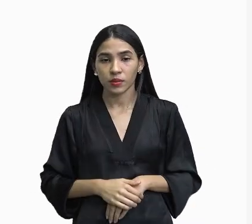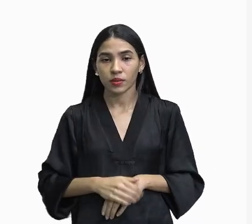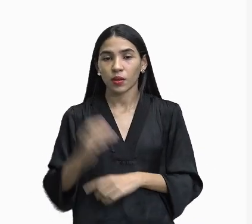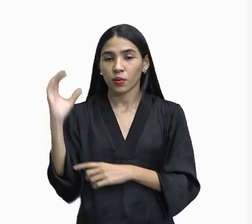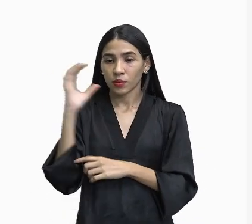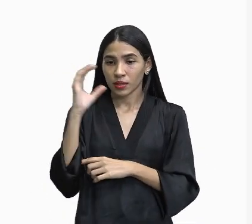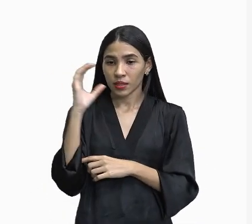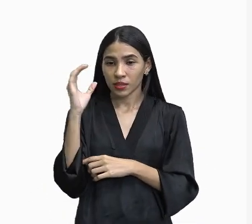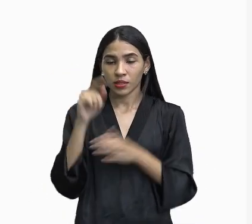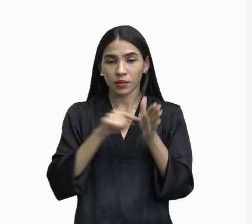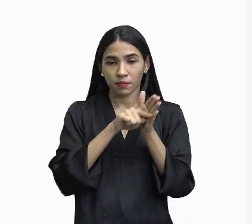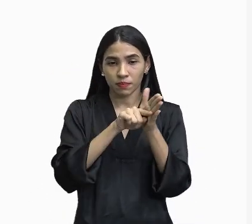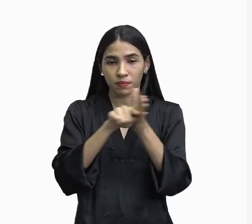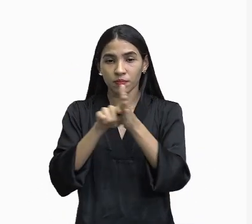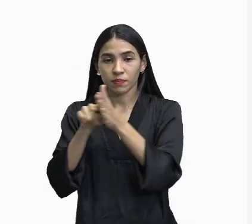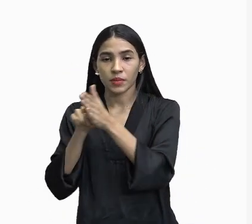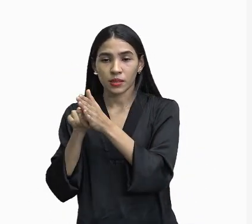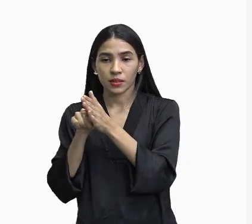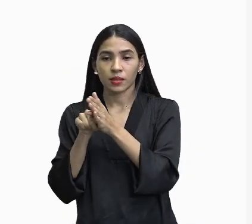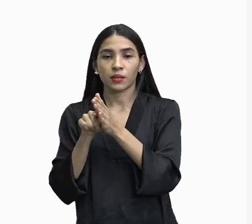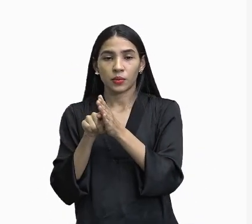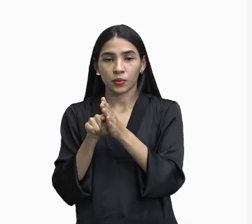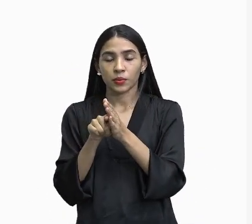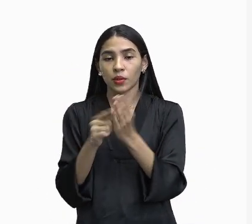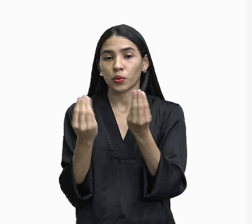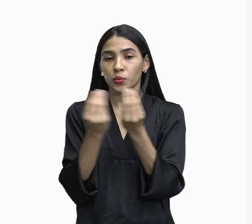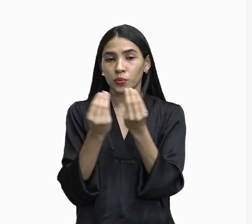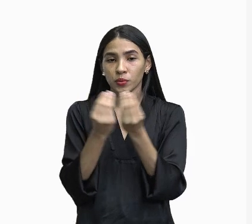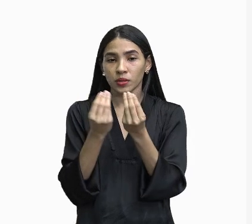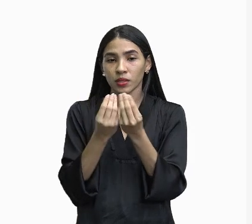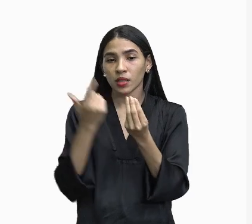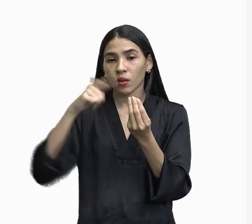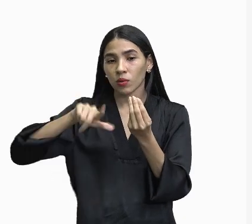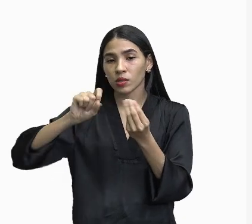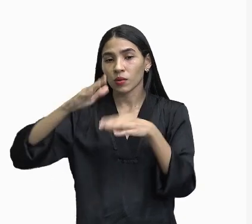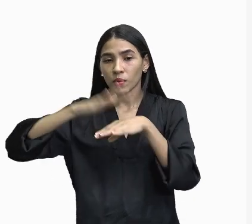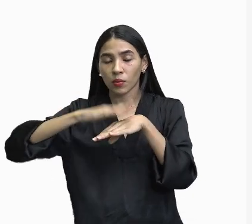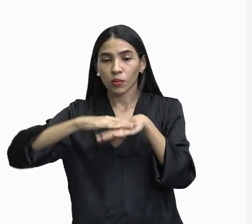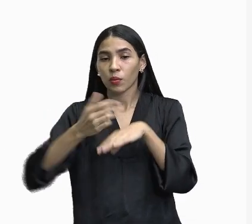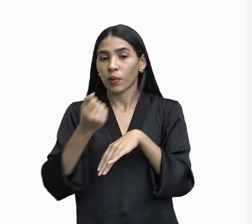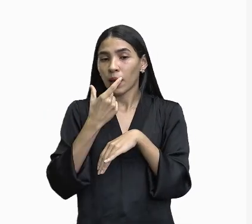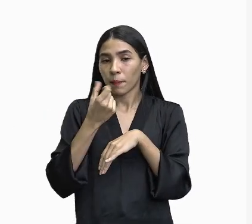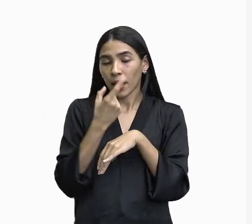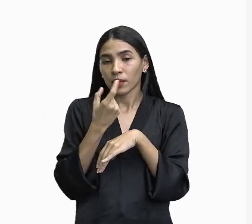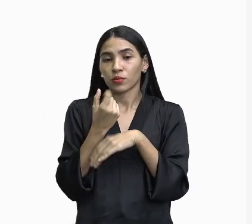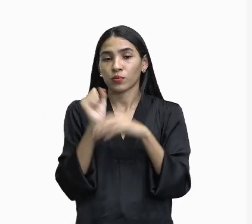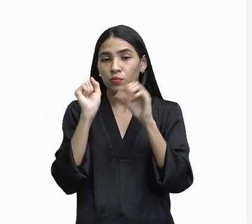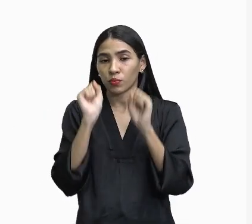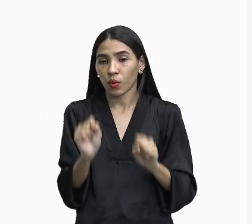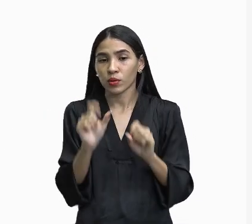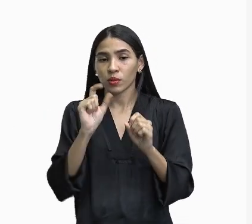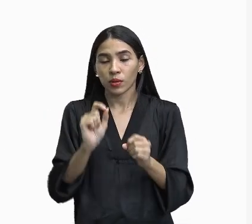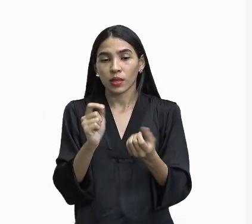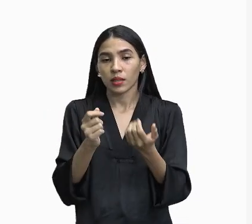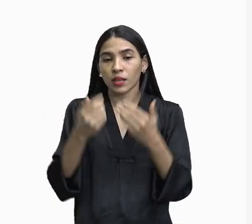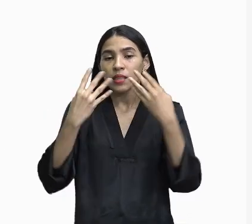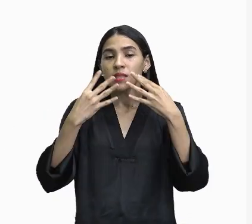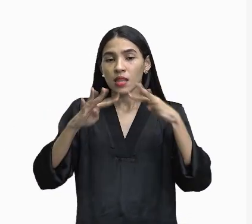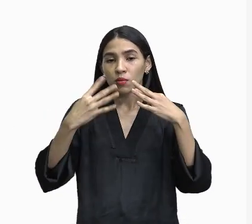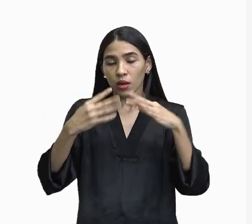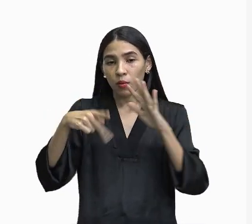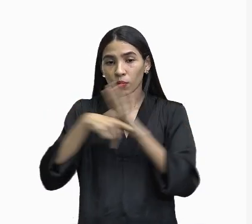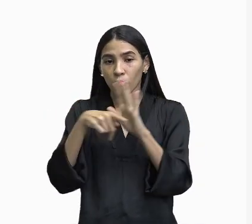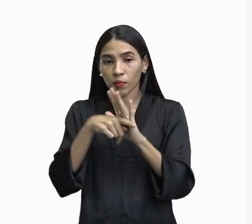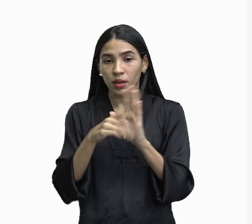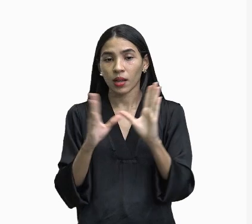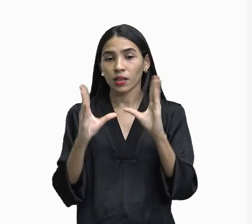cientistas estão investigando uma substância, né, um antibiótico, cuja fonte está em uma espécie